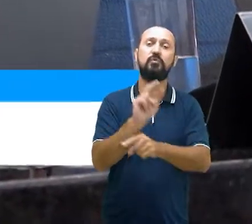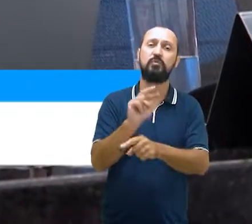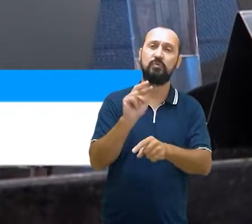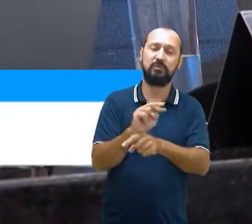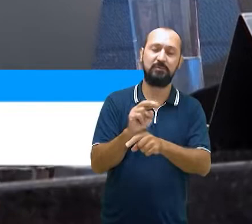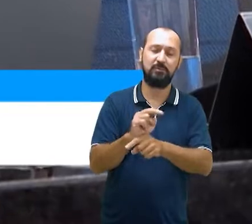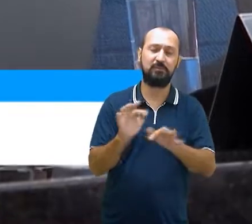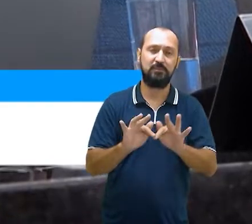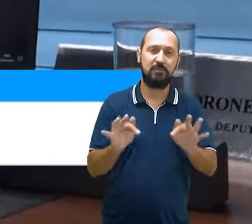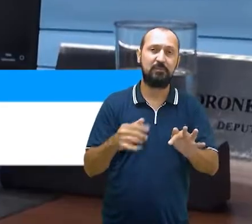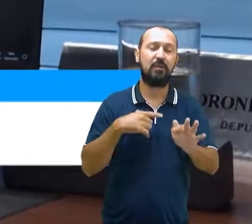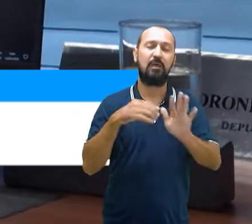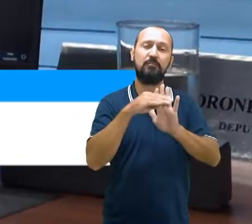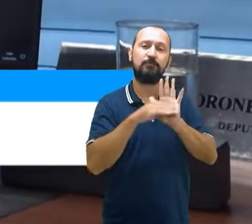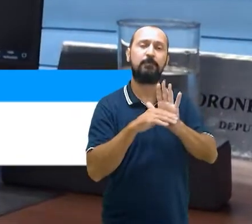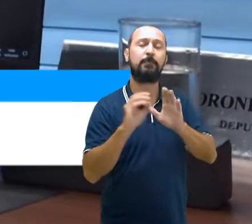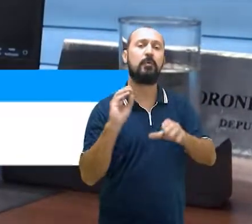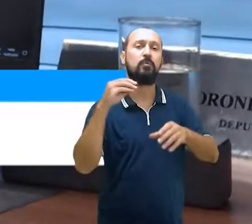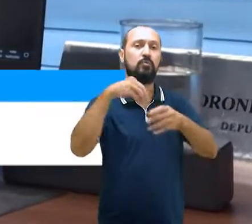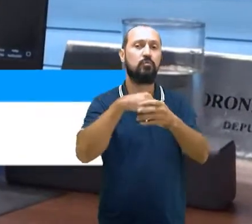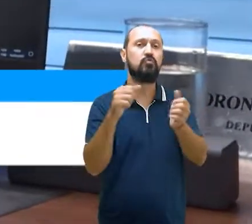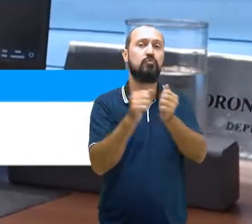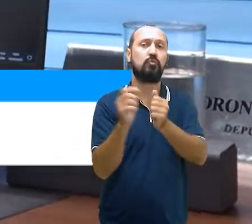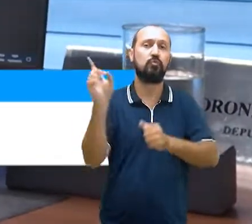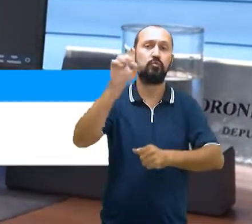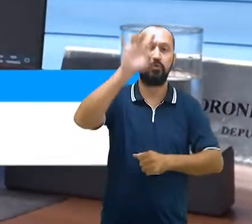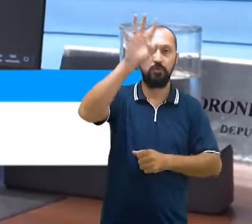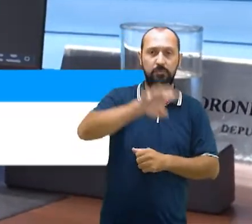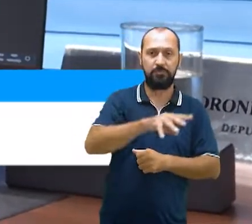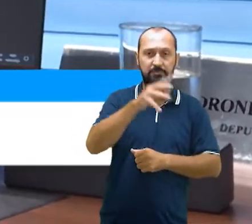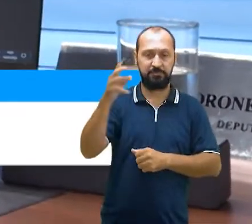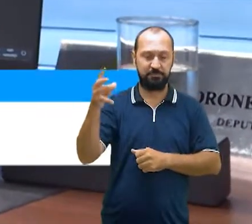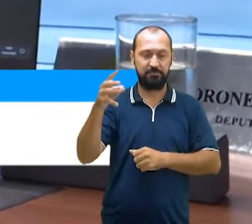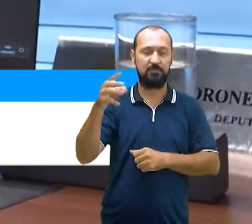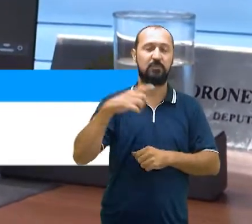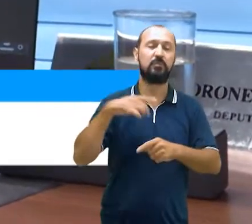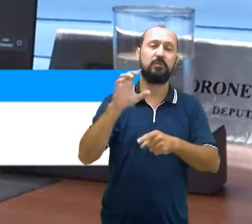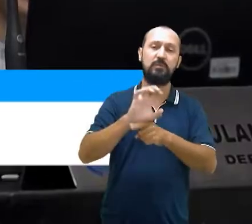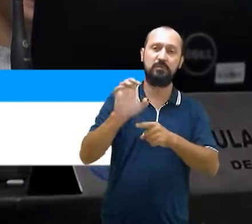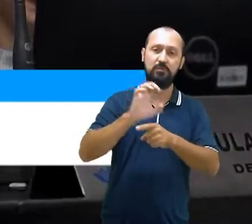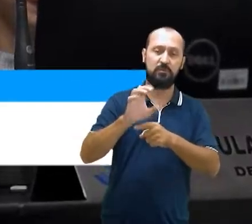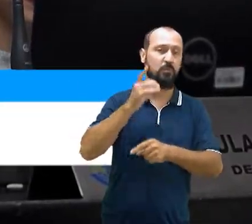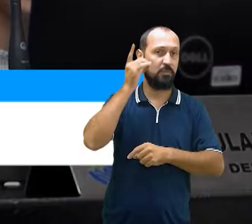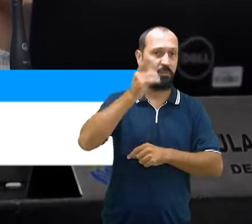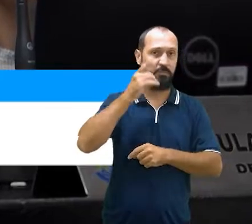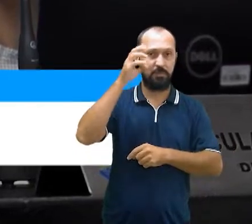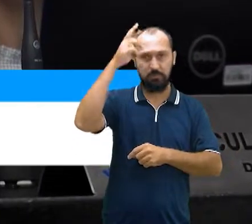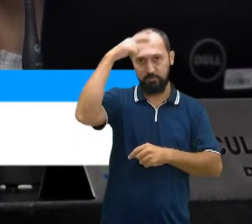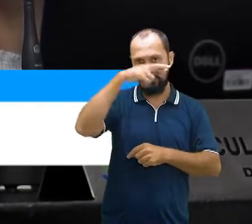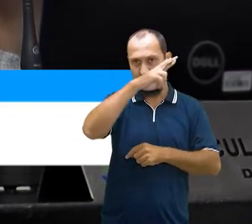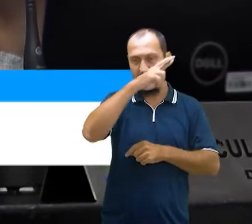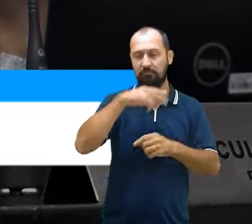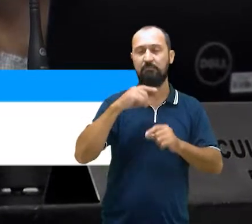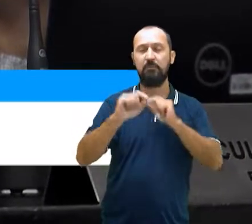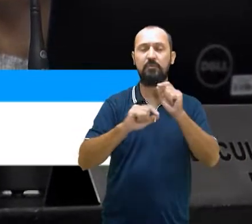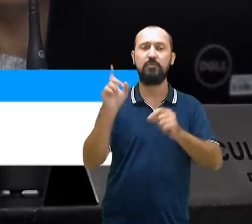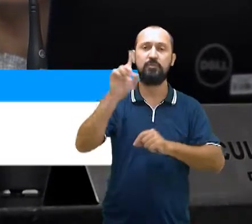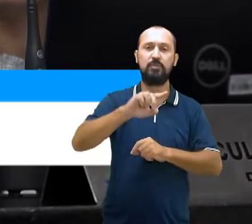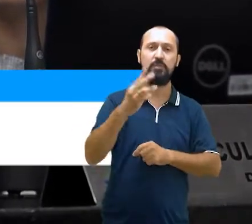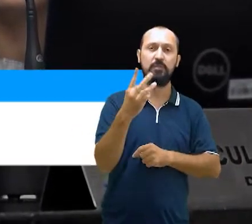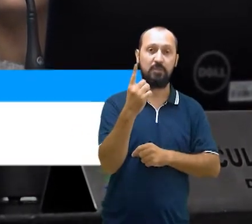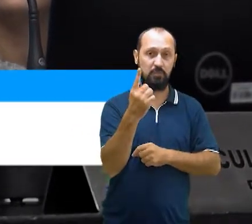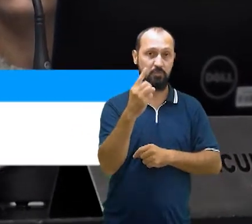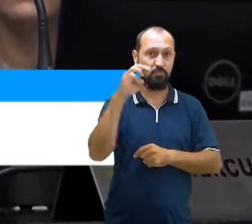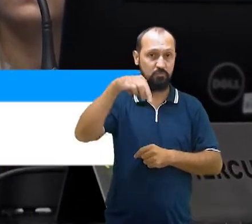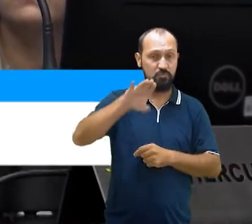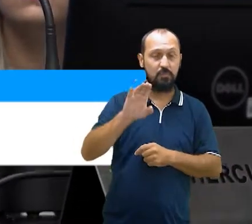cuidados paliativos. Essas são ações que passam a integrar o calendário de eventos do estado. De autoria do deputado Rinaldo Modesto,